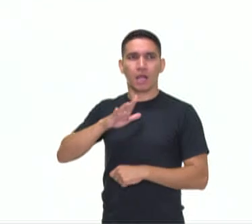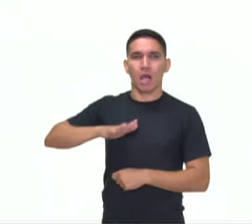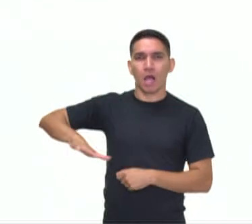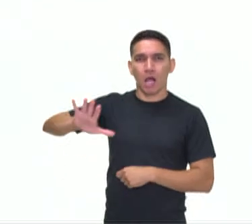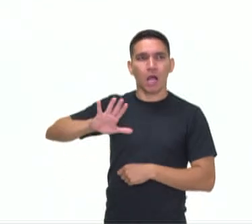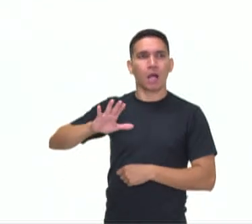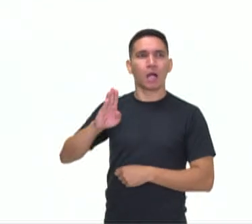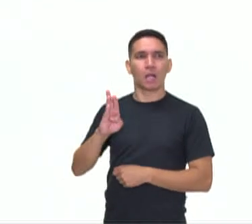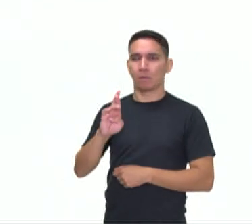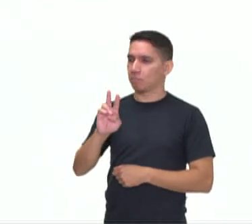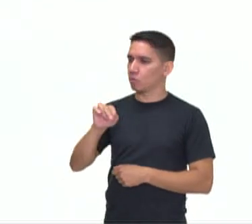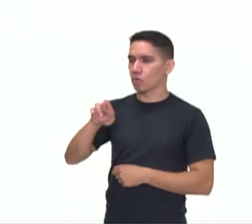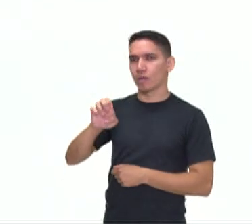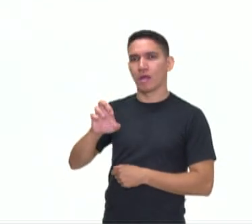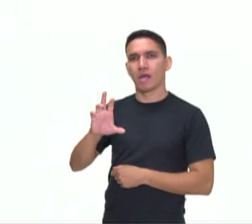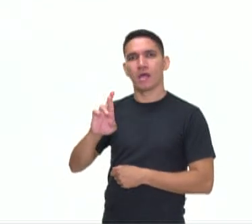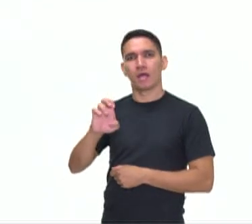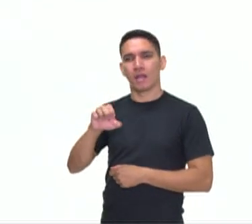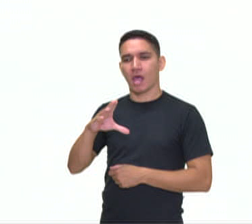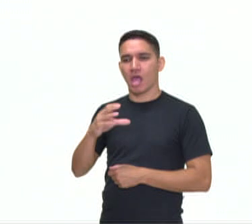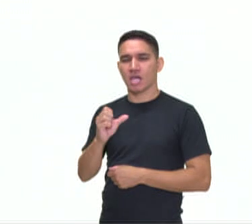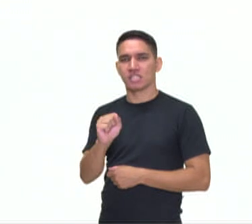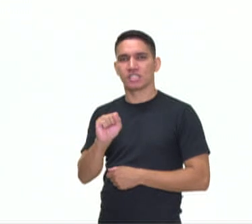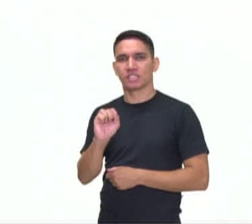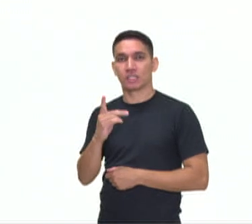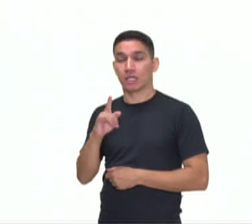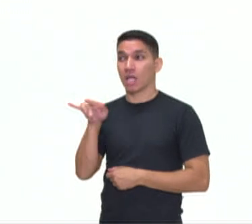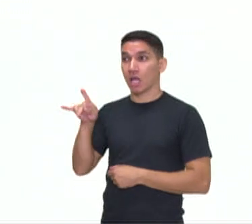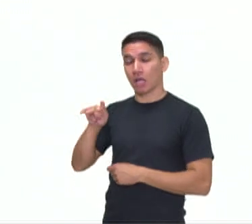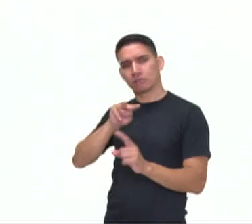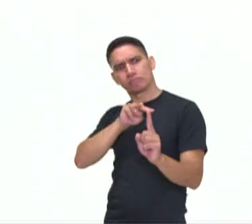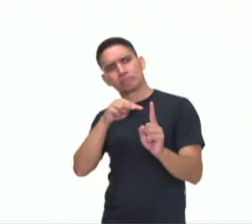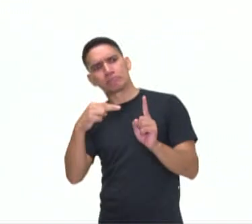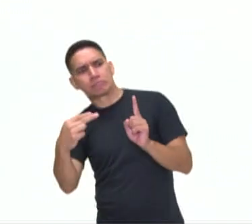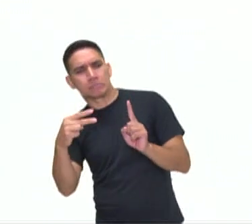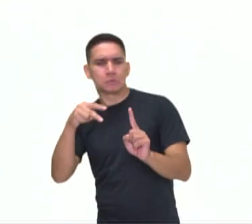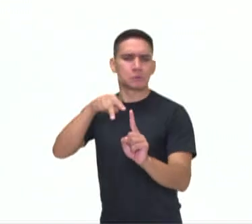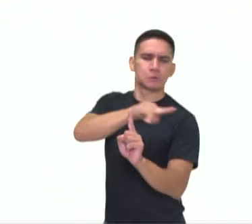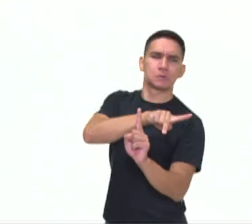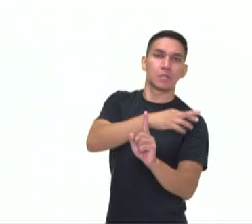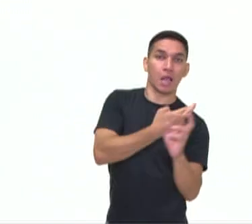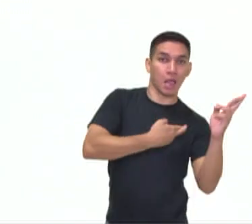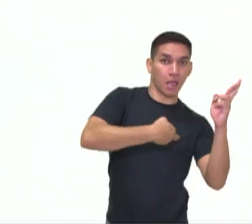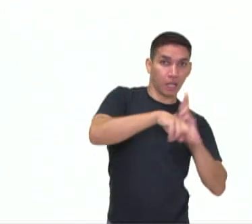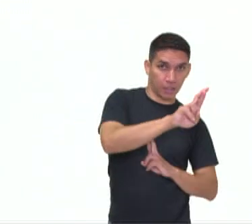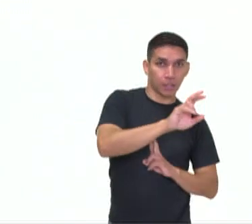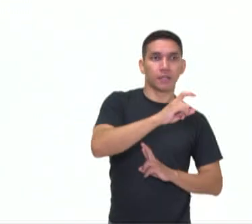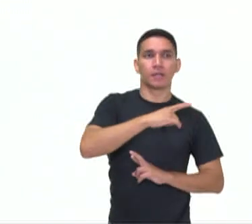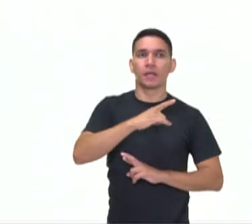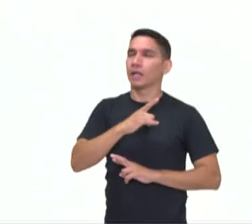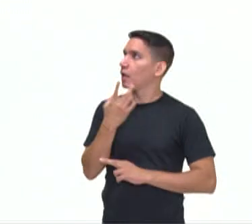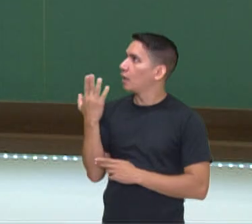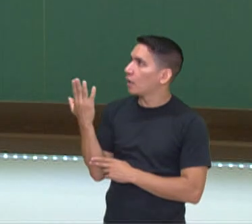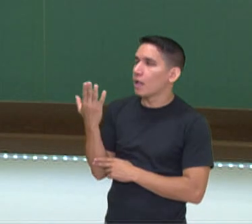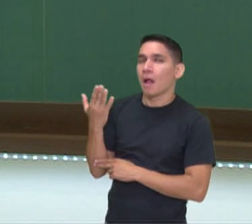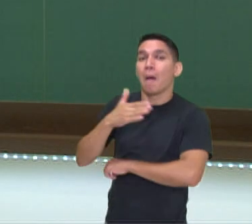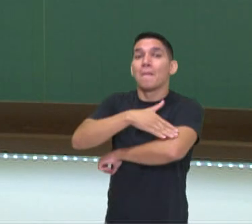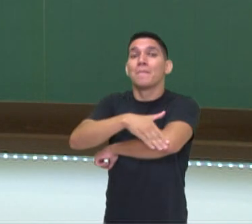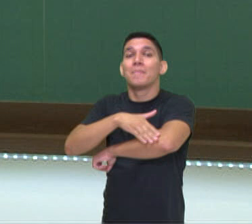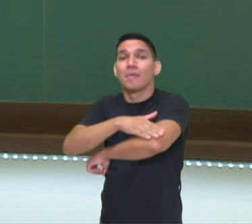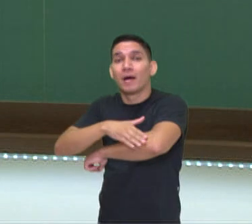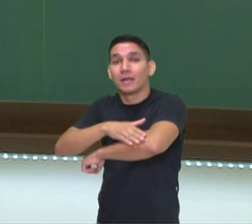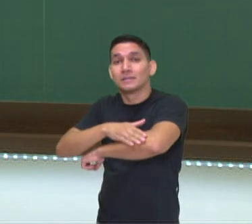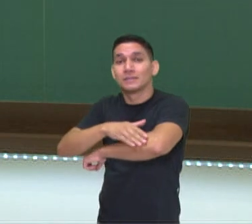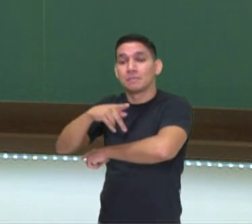era o cara que inventou a perspectiva lá no Renascimento, e aqui você já tem da Praça São Pedro, que é no